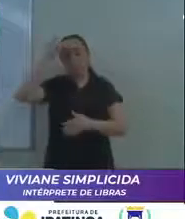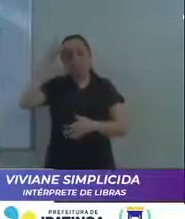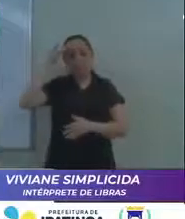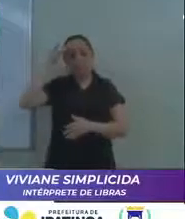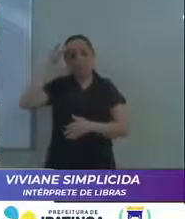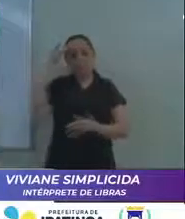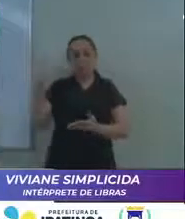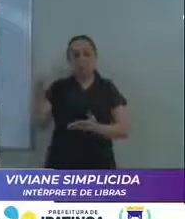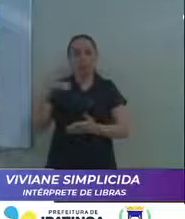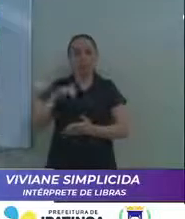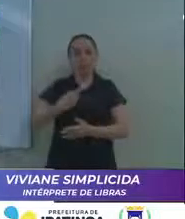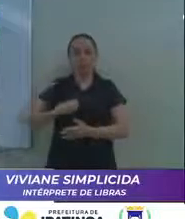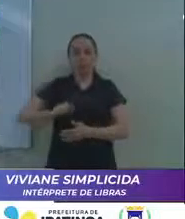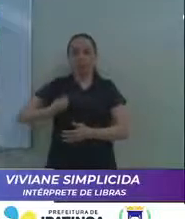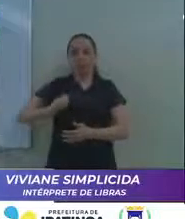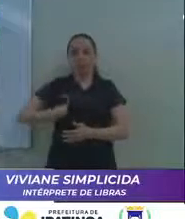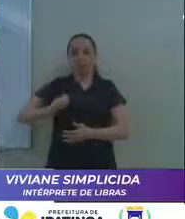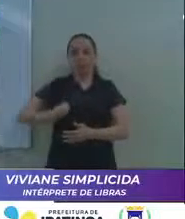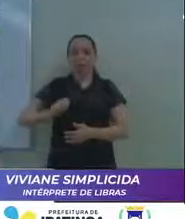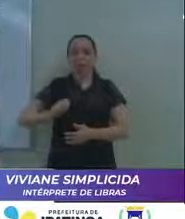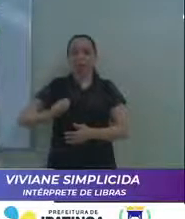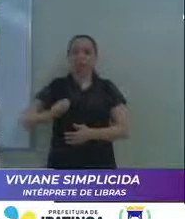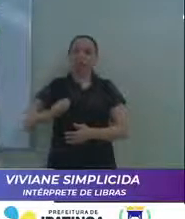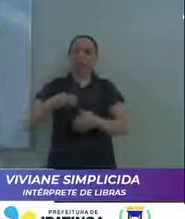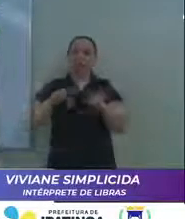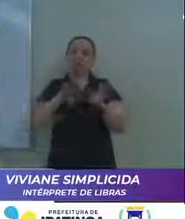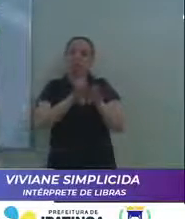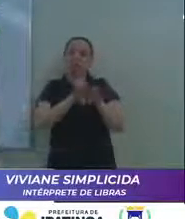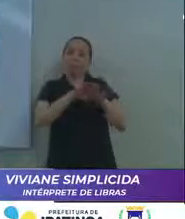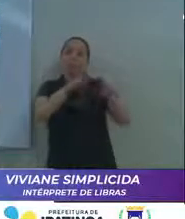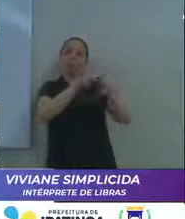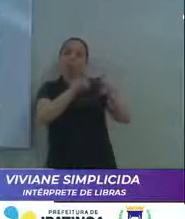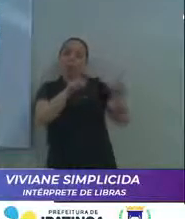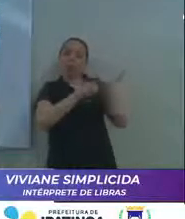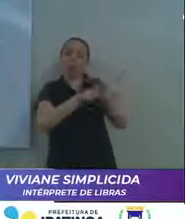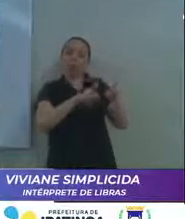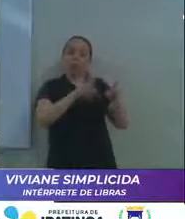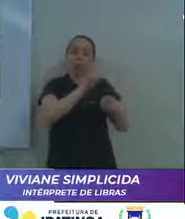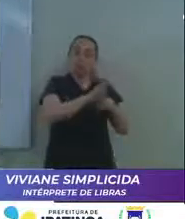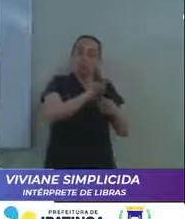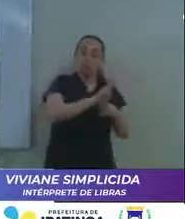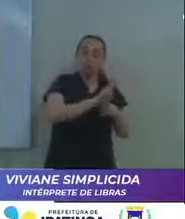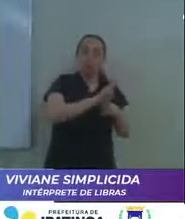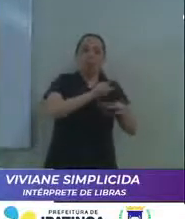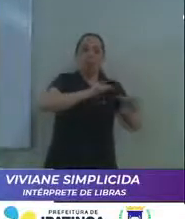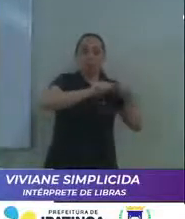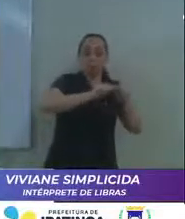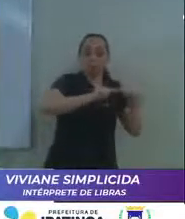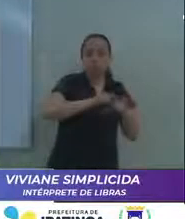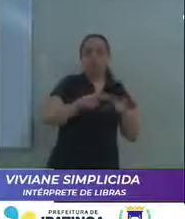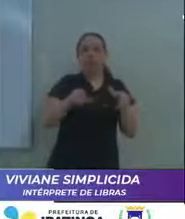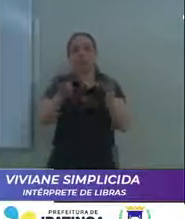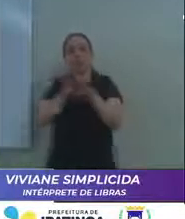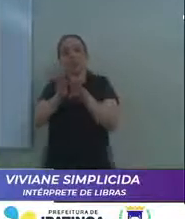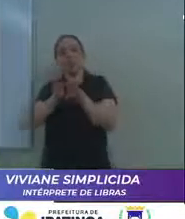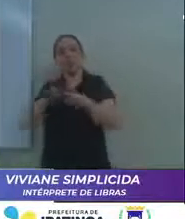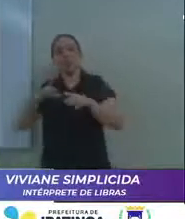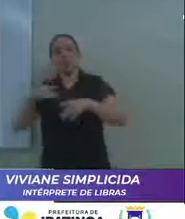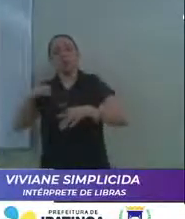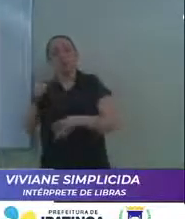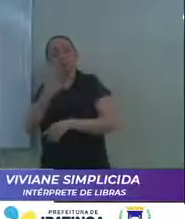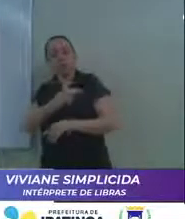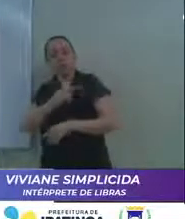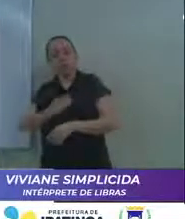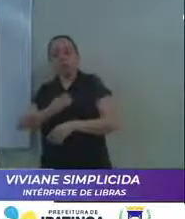além da docência, né? E a gente precisa cuidar da nossa voz também além da docência, né? E aí eu